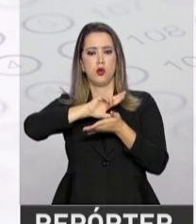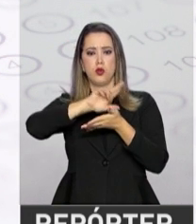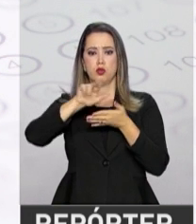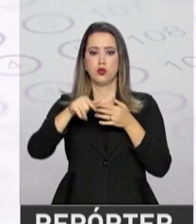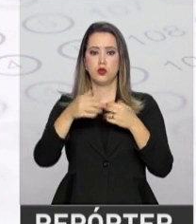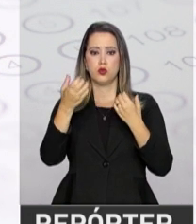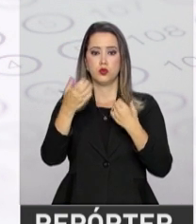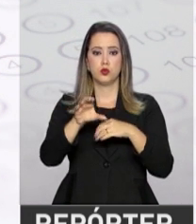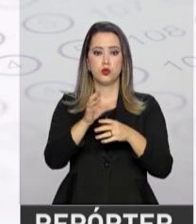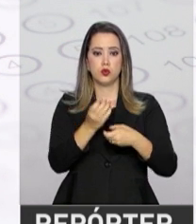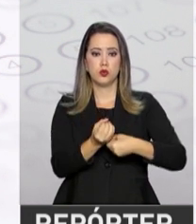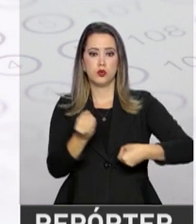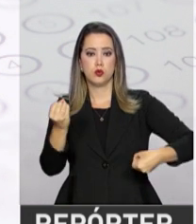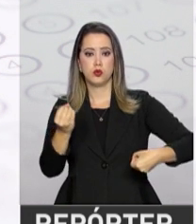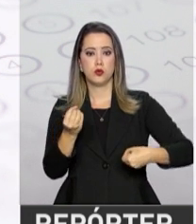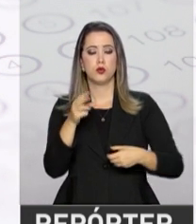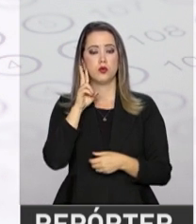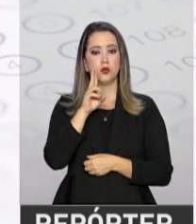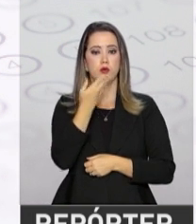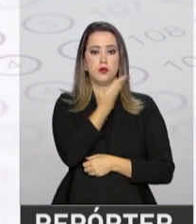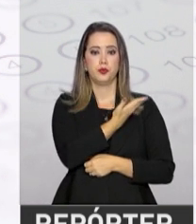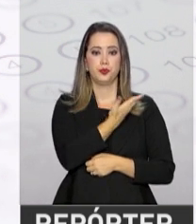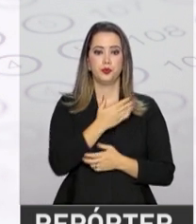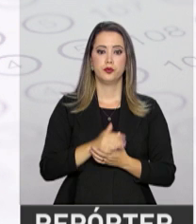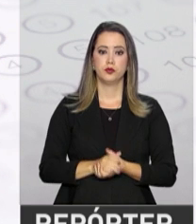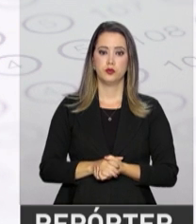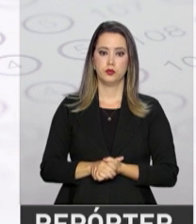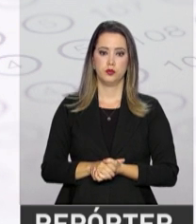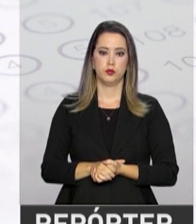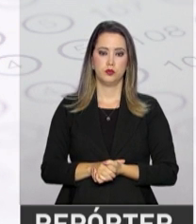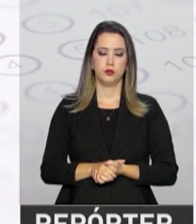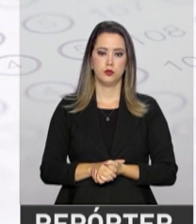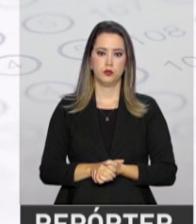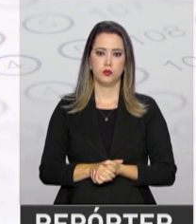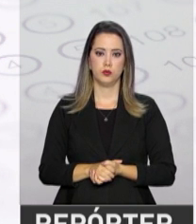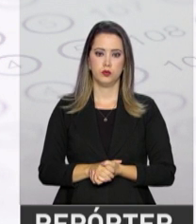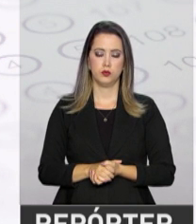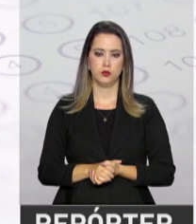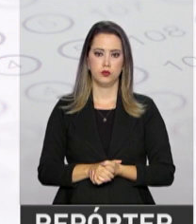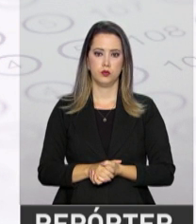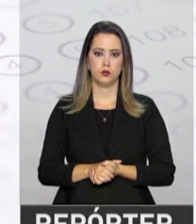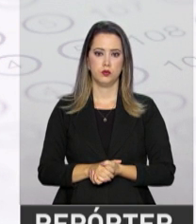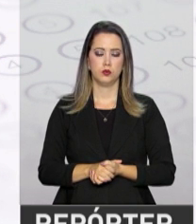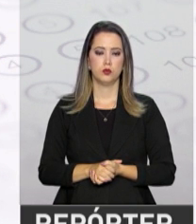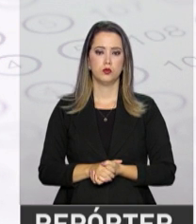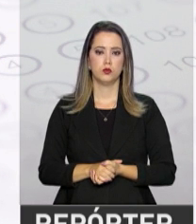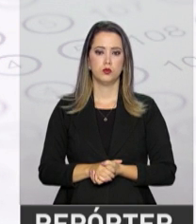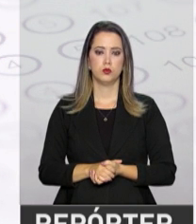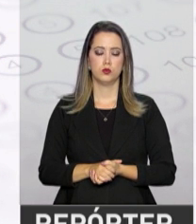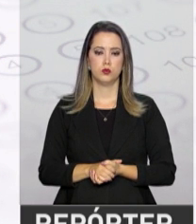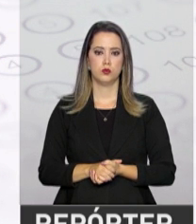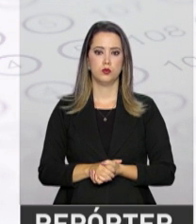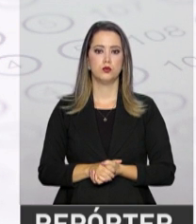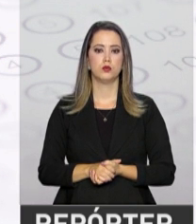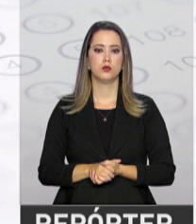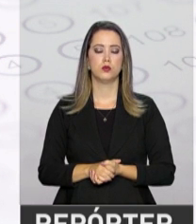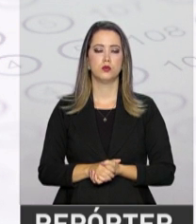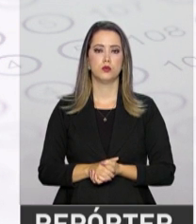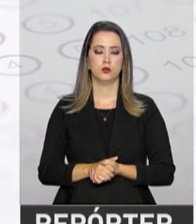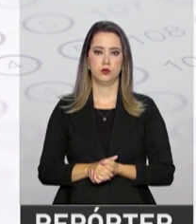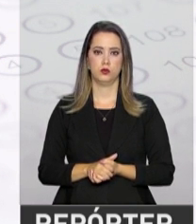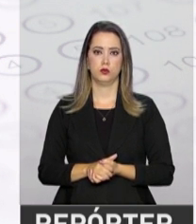de ensino superior nas seguintes áreas administração contabilidade economia direito psicologia